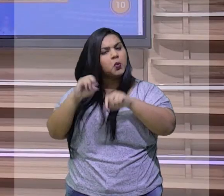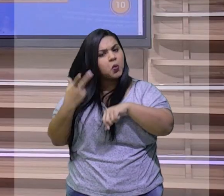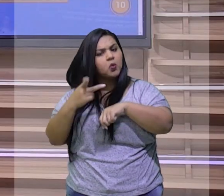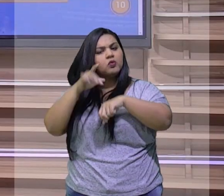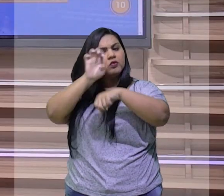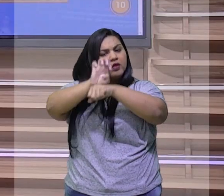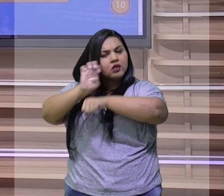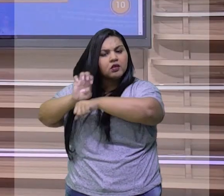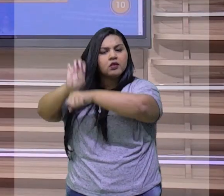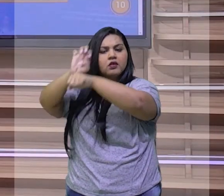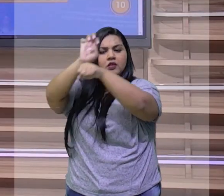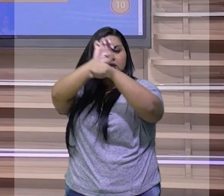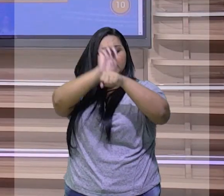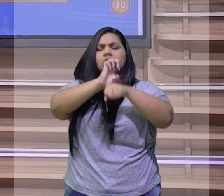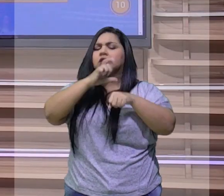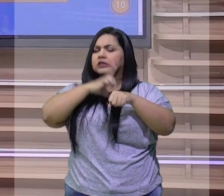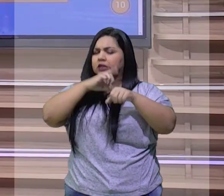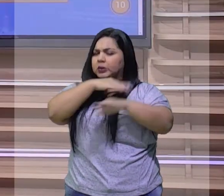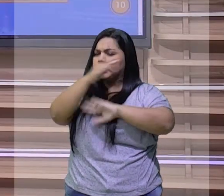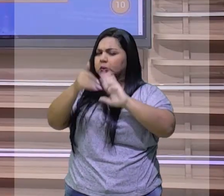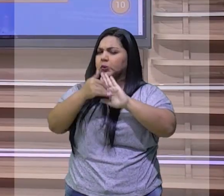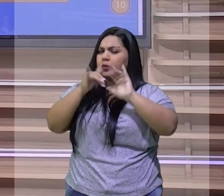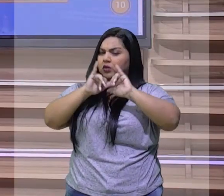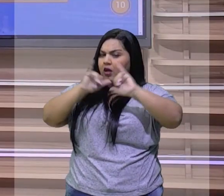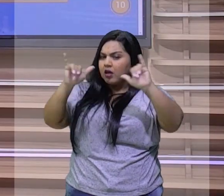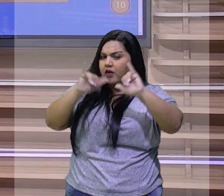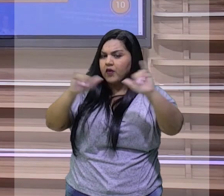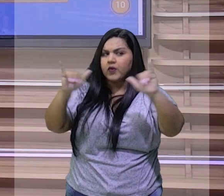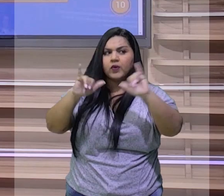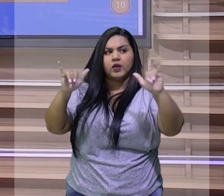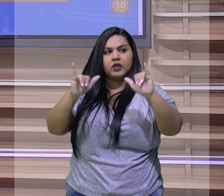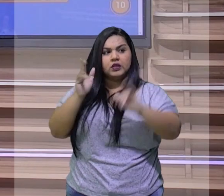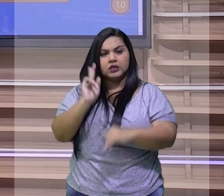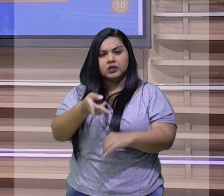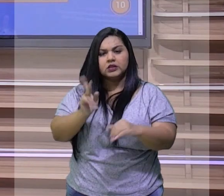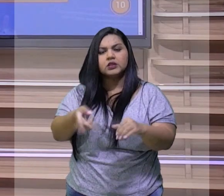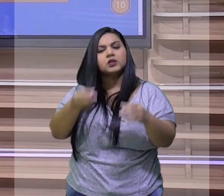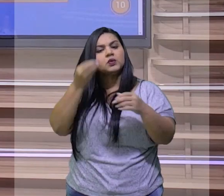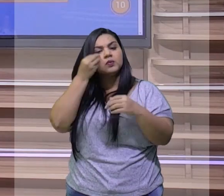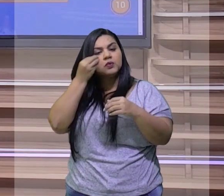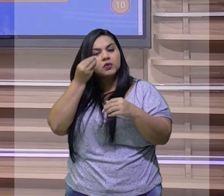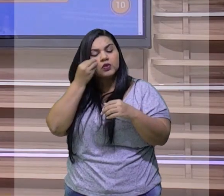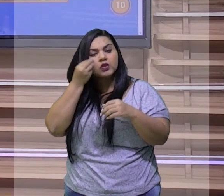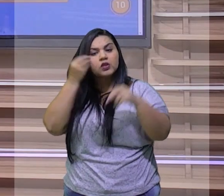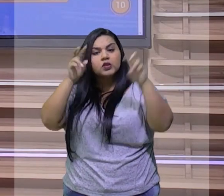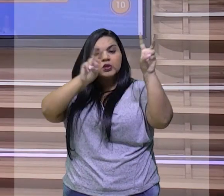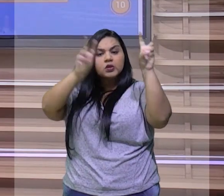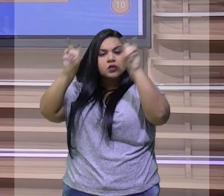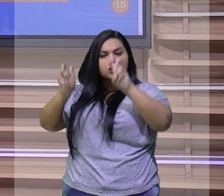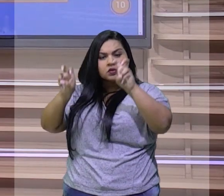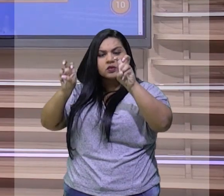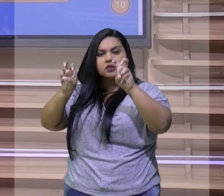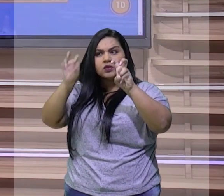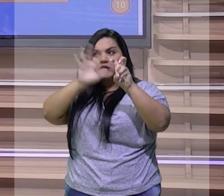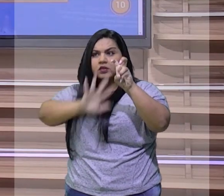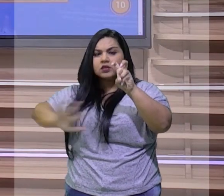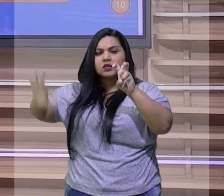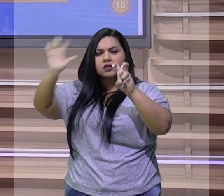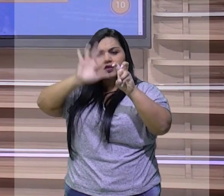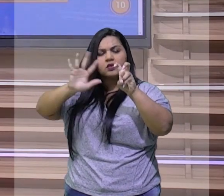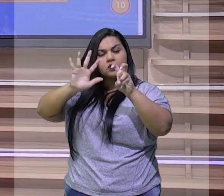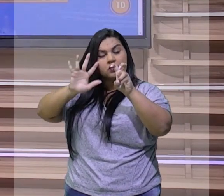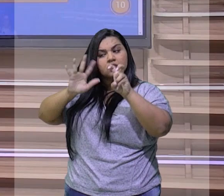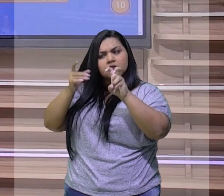a gente tem todas essas informações. Então, sempre observem aí o título do mapa que você